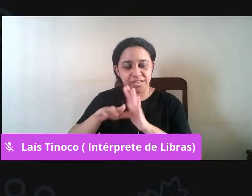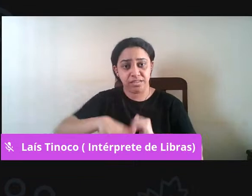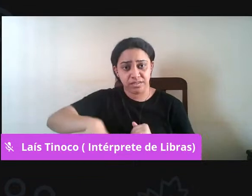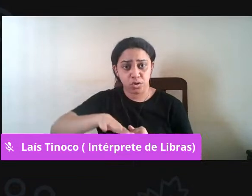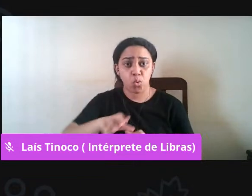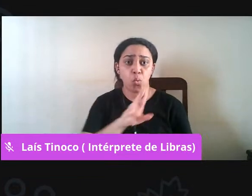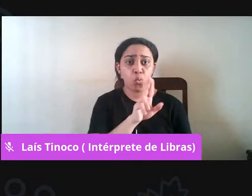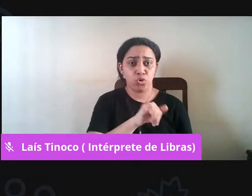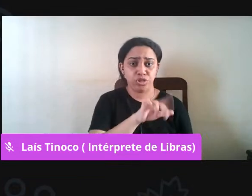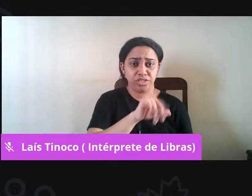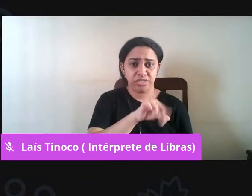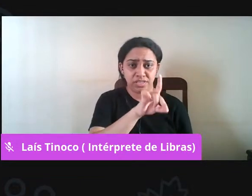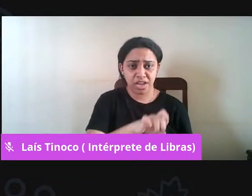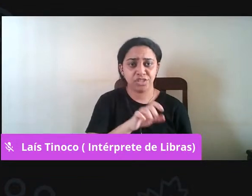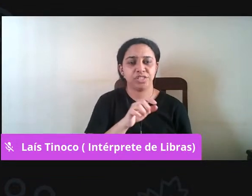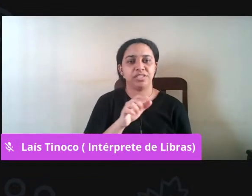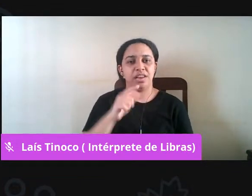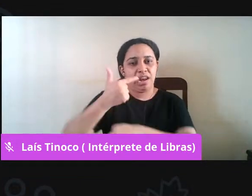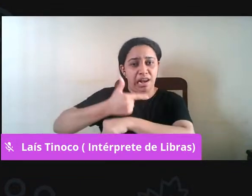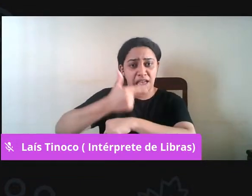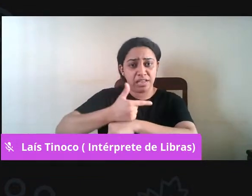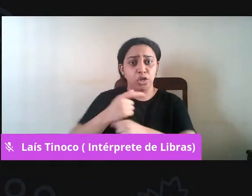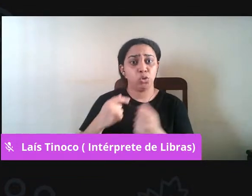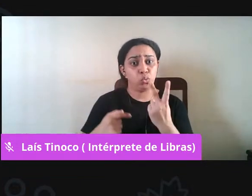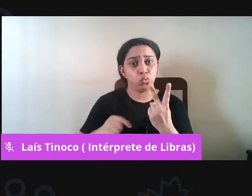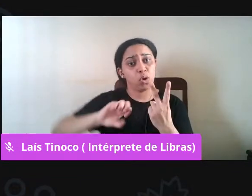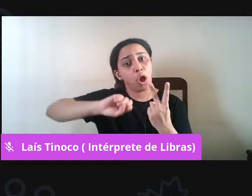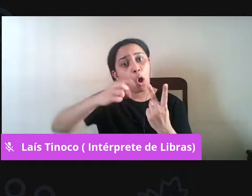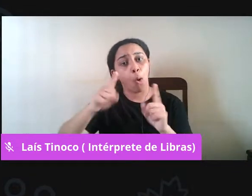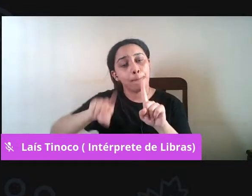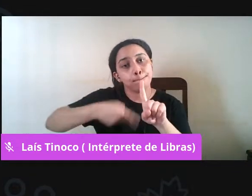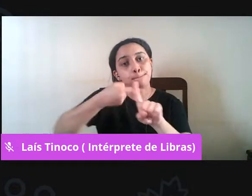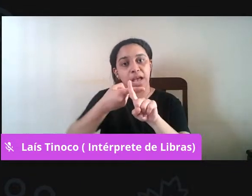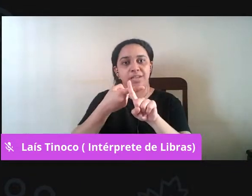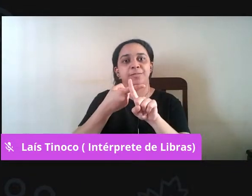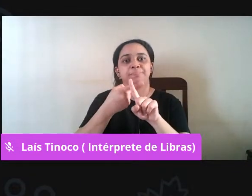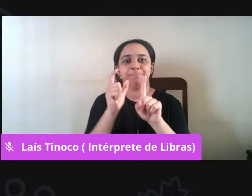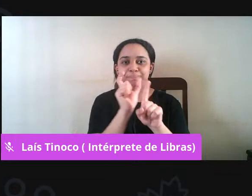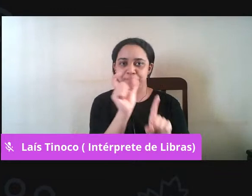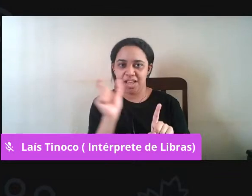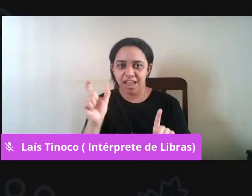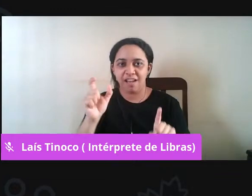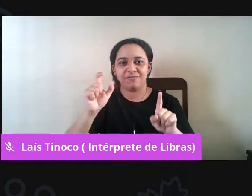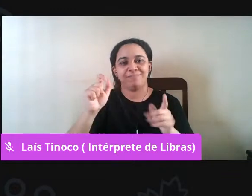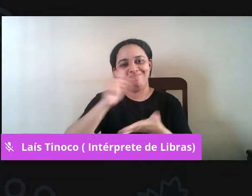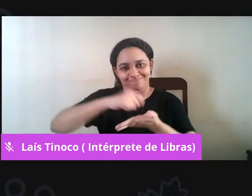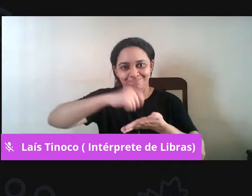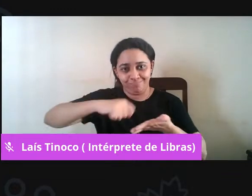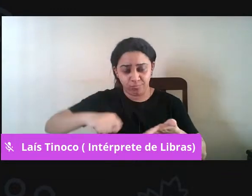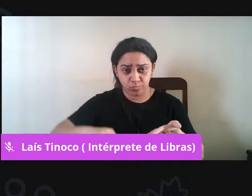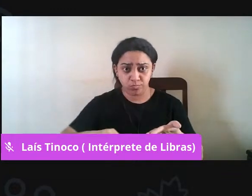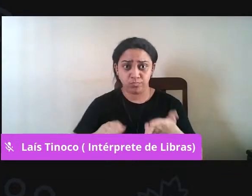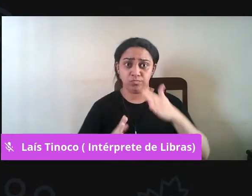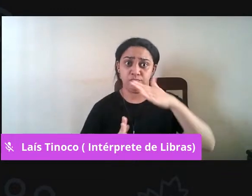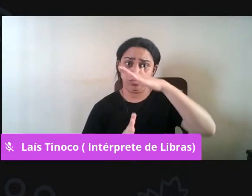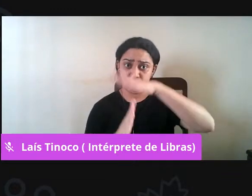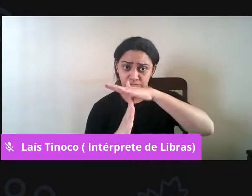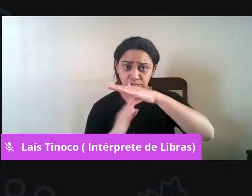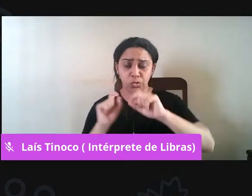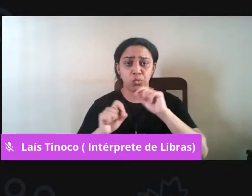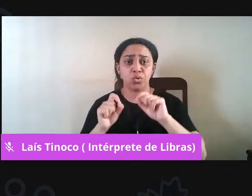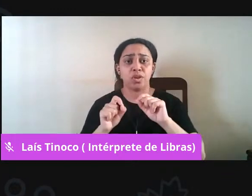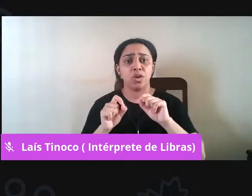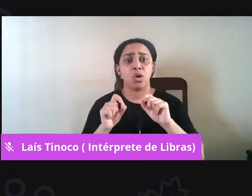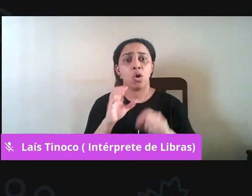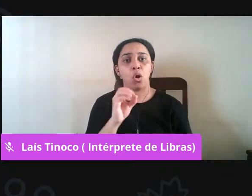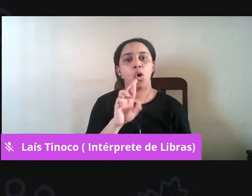léxicas formadas por mais de duas palavras gráficas em seu limite inferior, cujo limite superior se situa no nível da oração